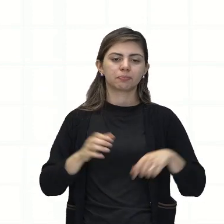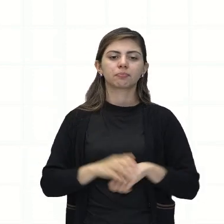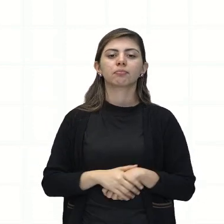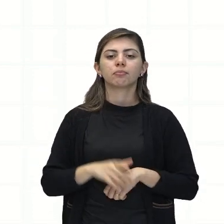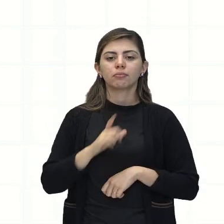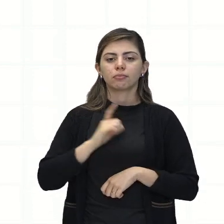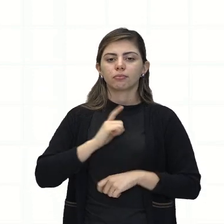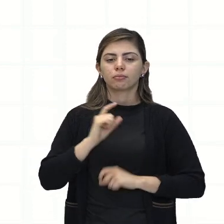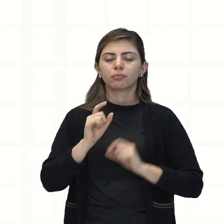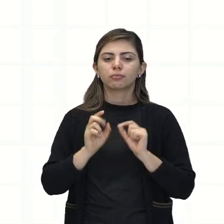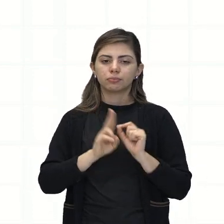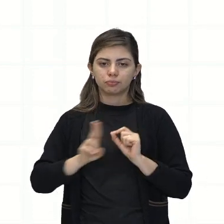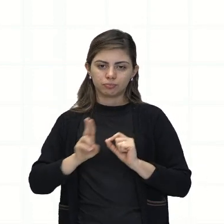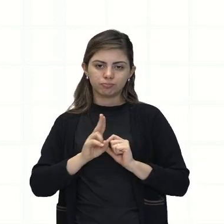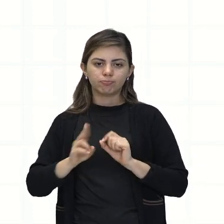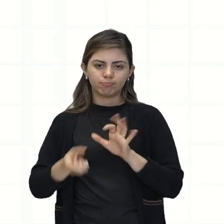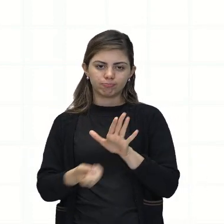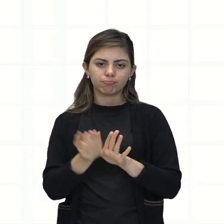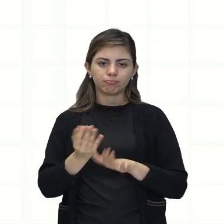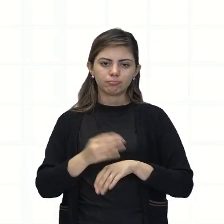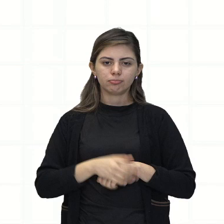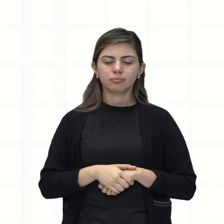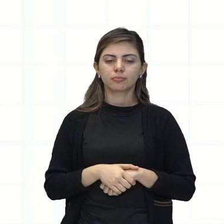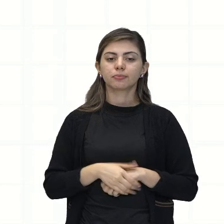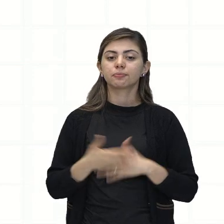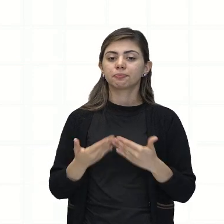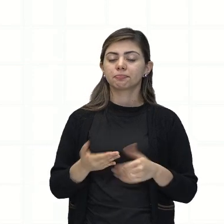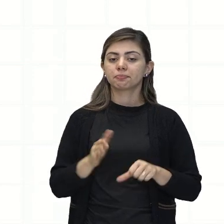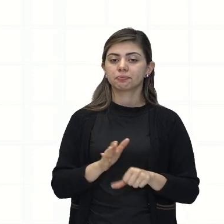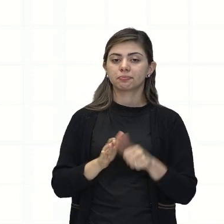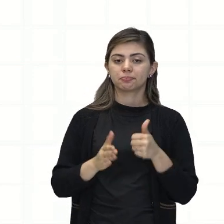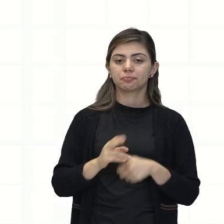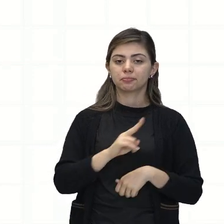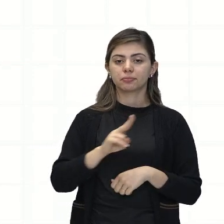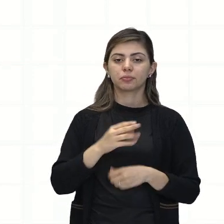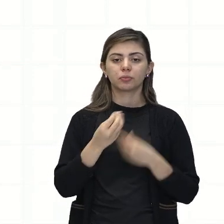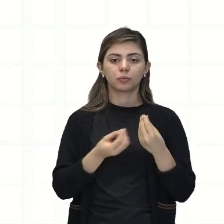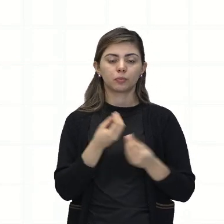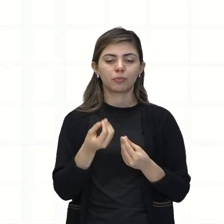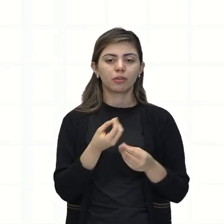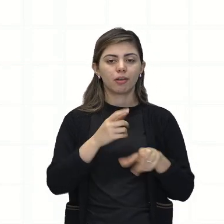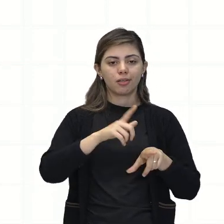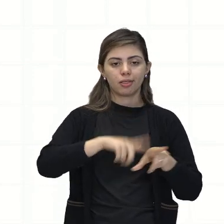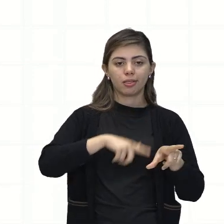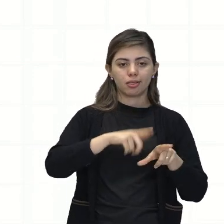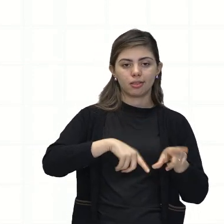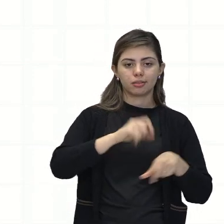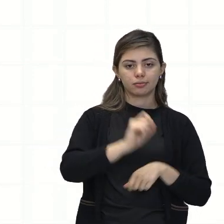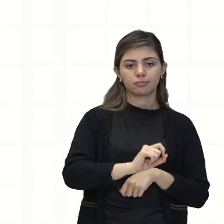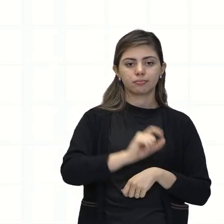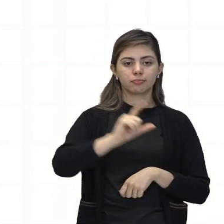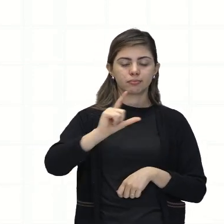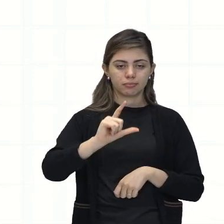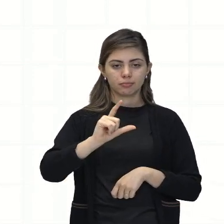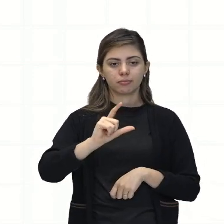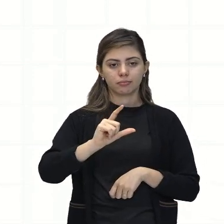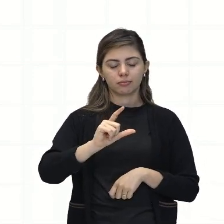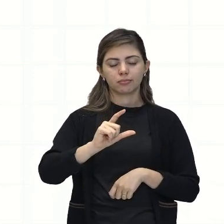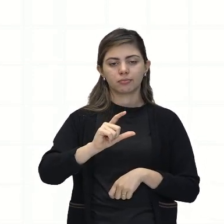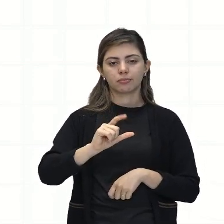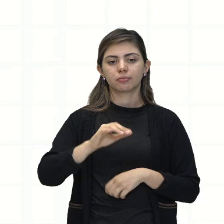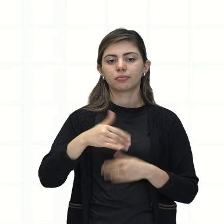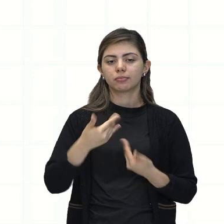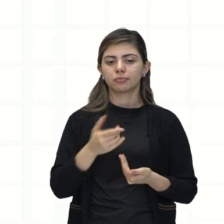dos nomes científicos, tá? Então, o primeiro nome era escrito com letra maiúscula e ele tinha